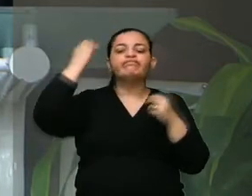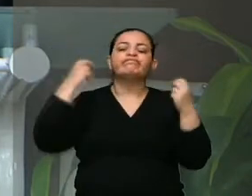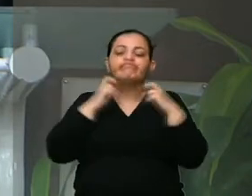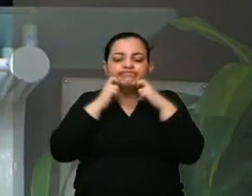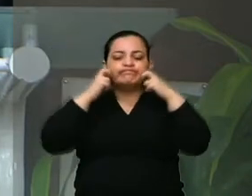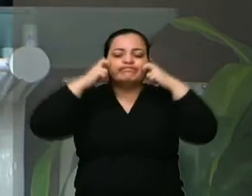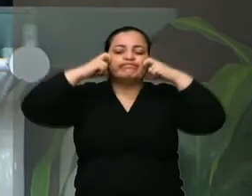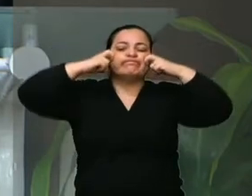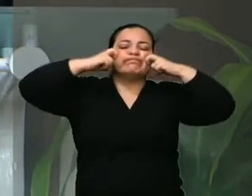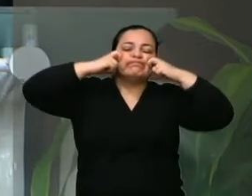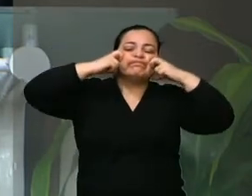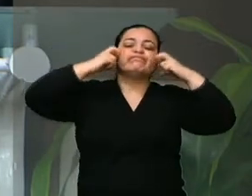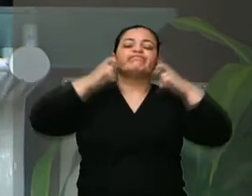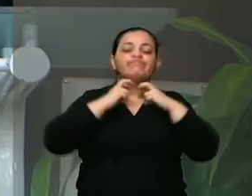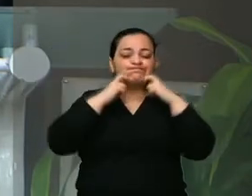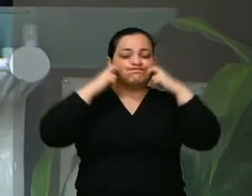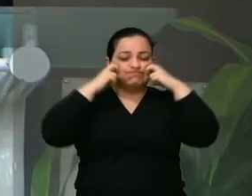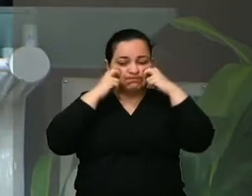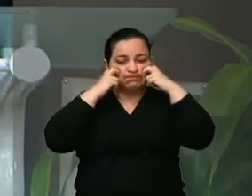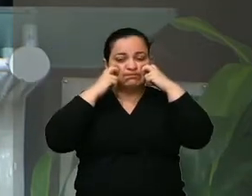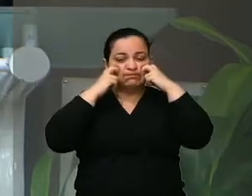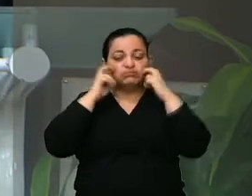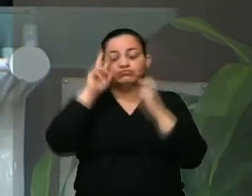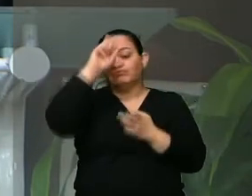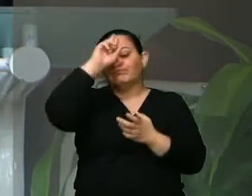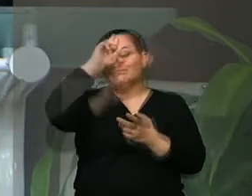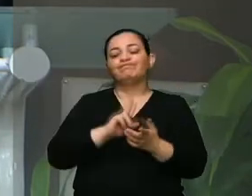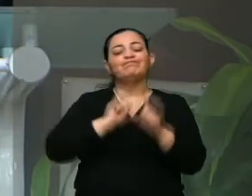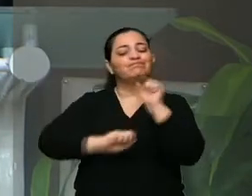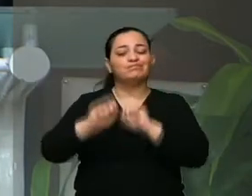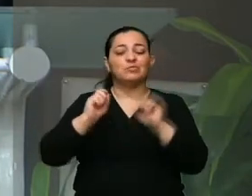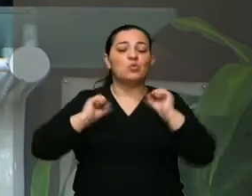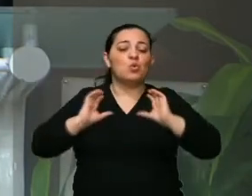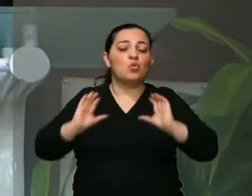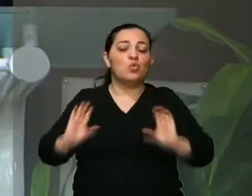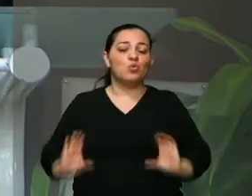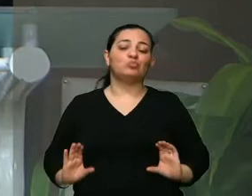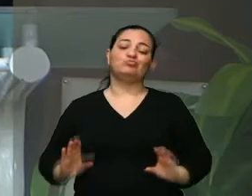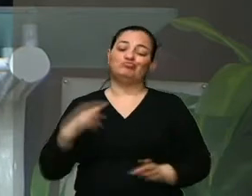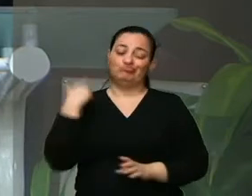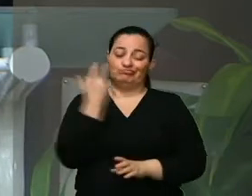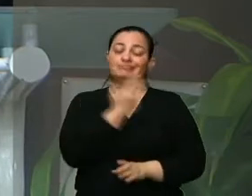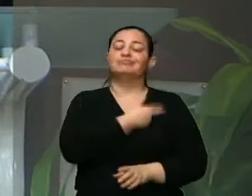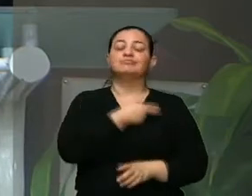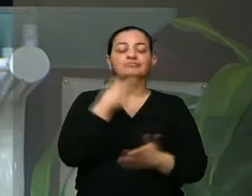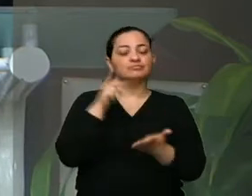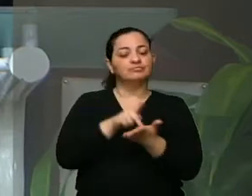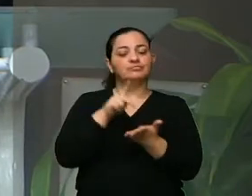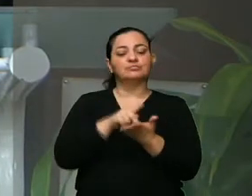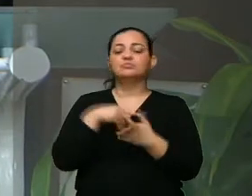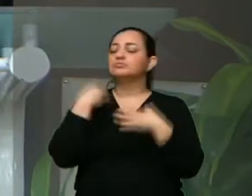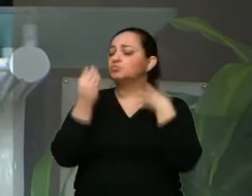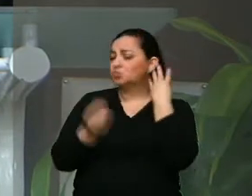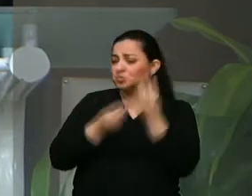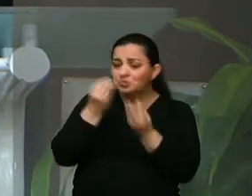envergonhado em razão da atitude nós como o espírito santo deve se